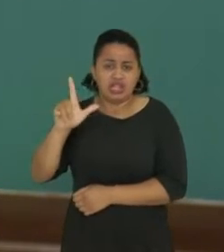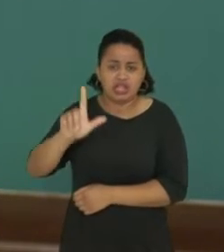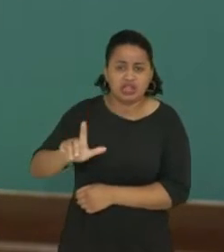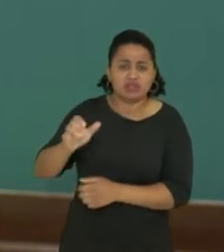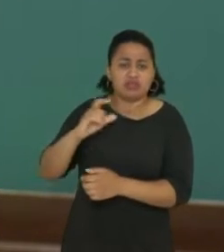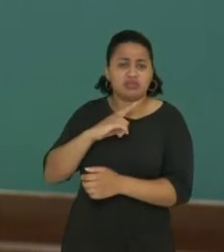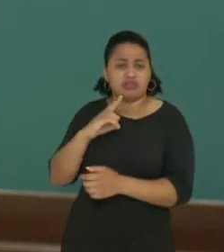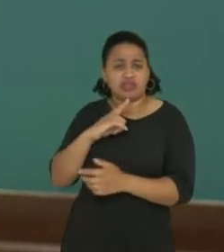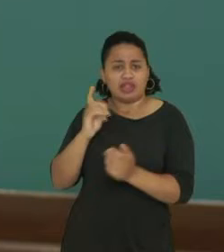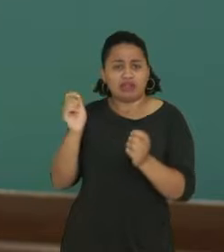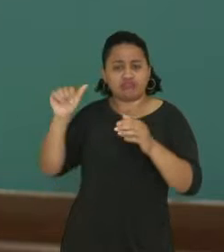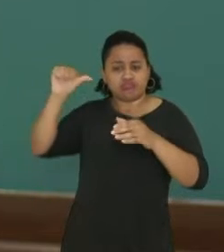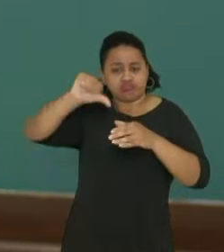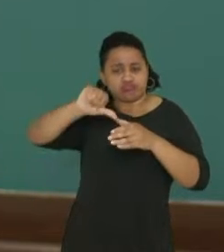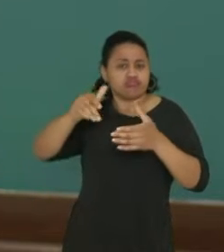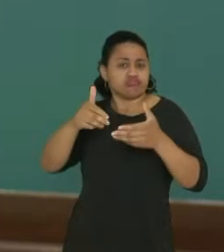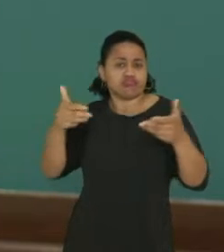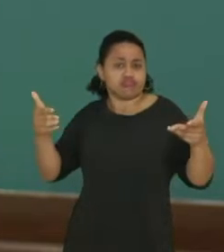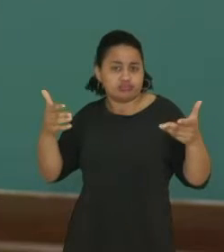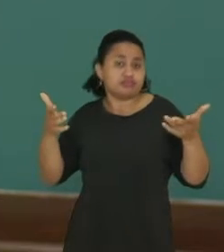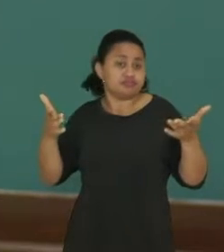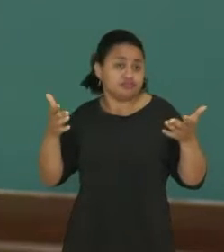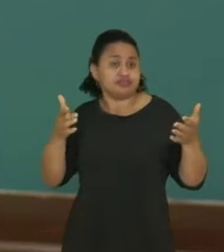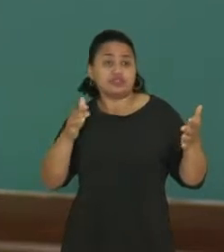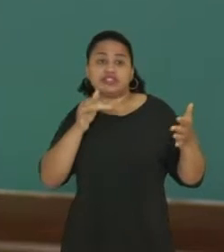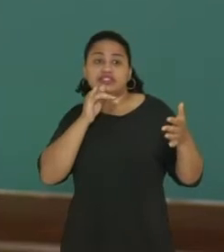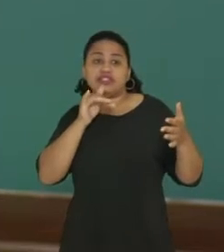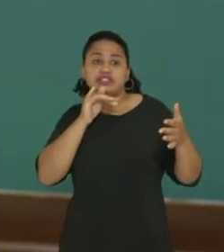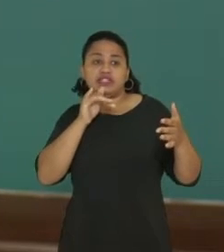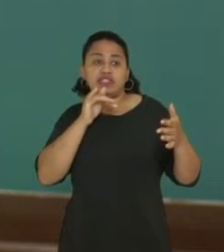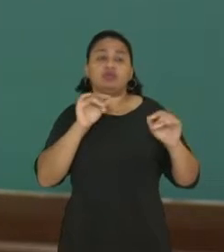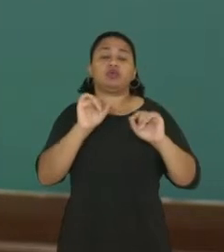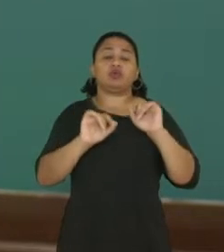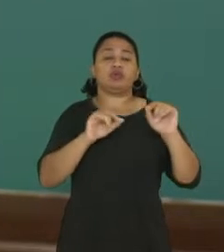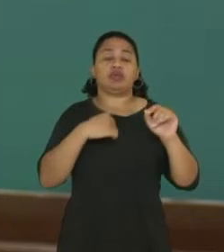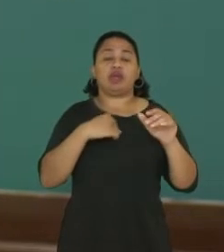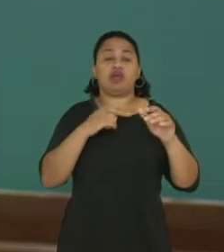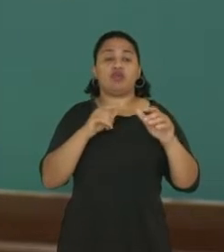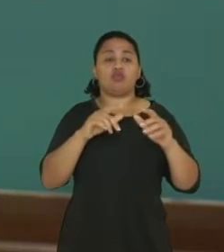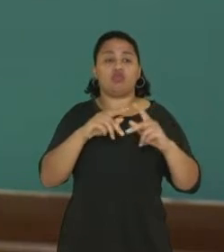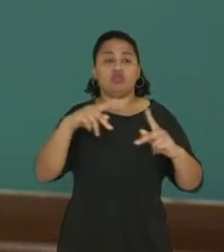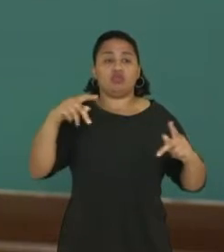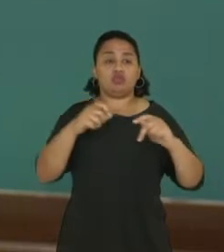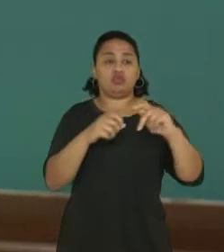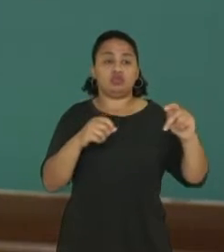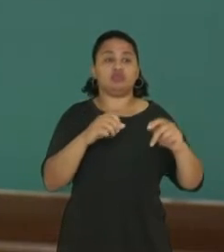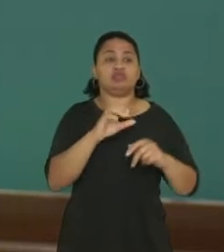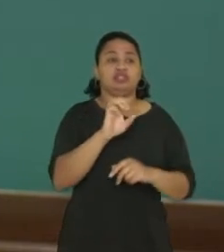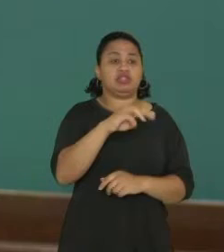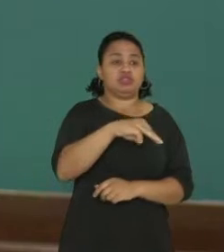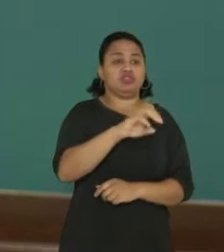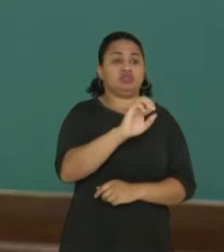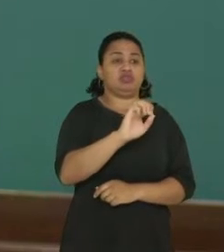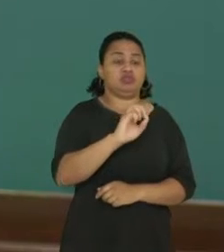determinado objeto, tá bom? Ou seja, quando a gente está falando de medidas de volume, nós temos lá o centímetro cúbico, metro